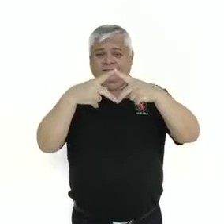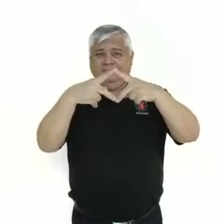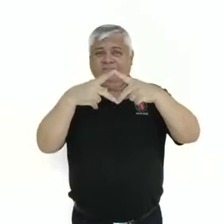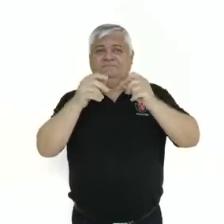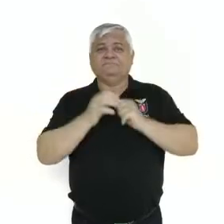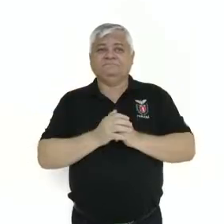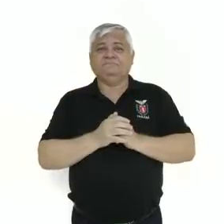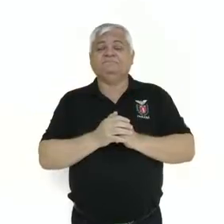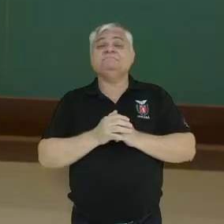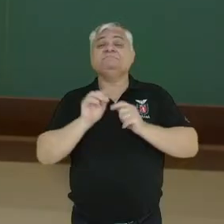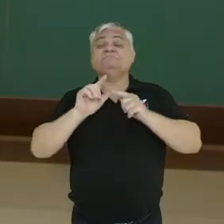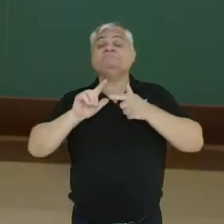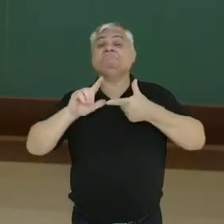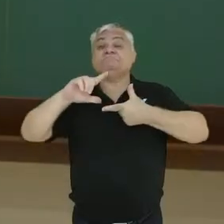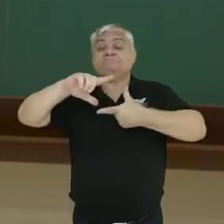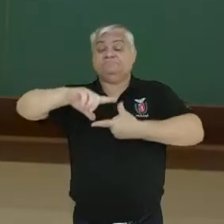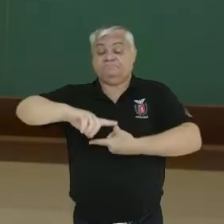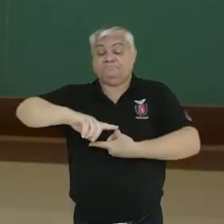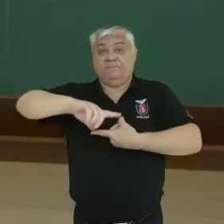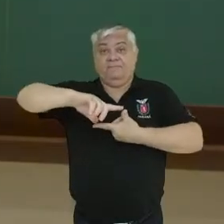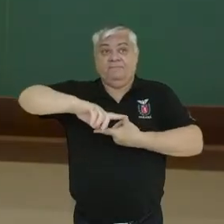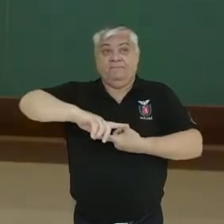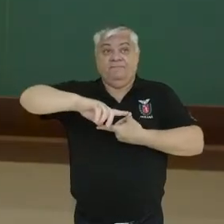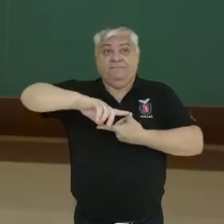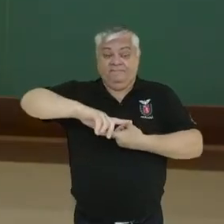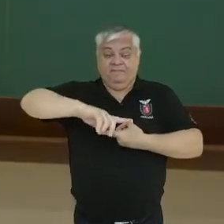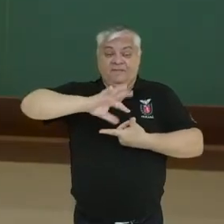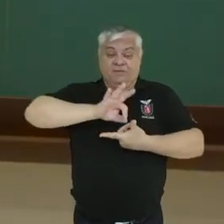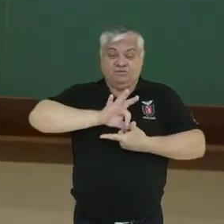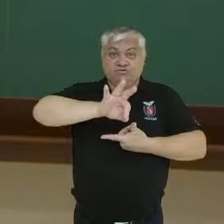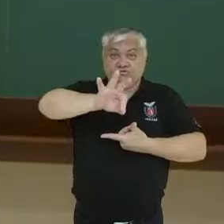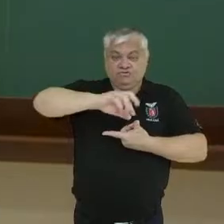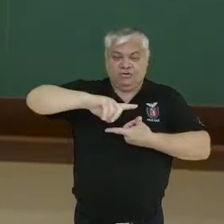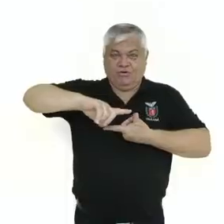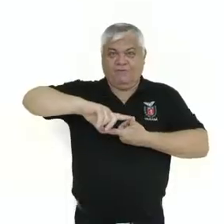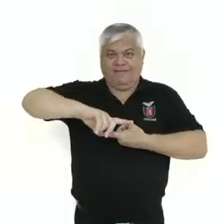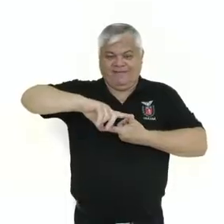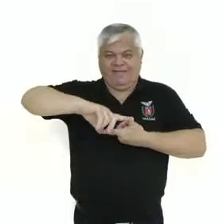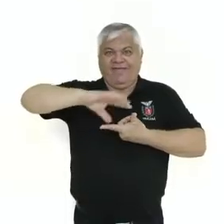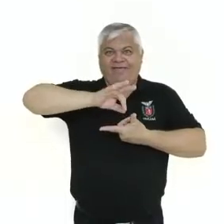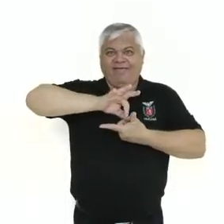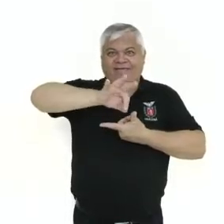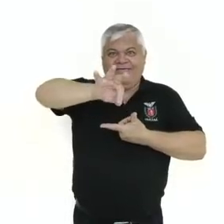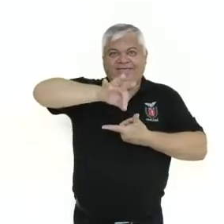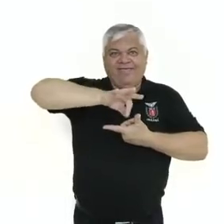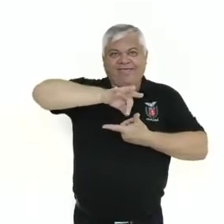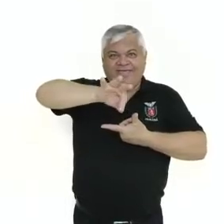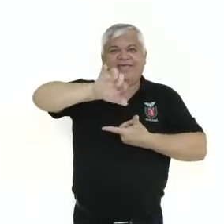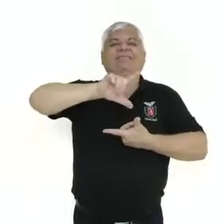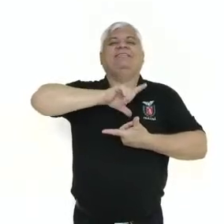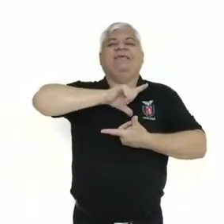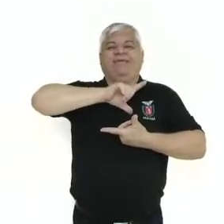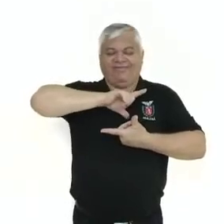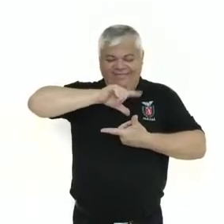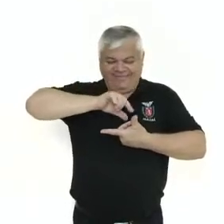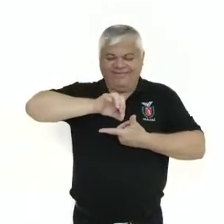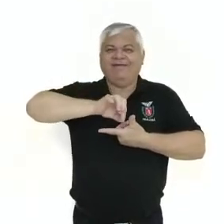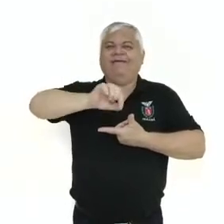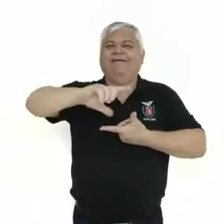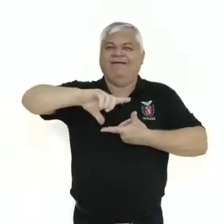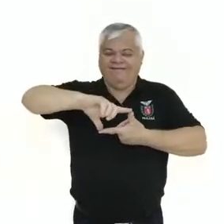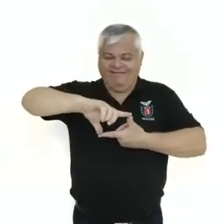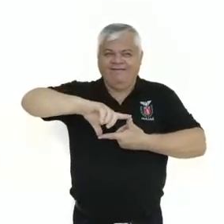No paralelogramo, posso traçar a altura relativa a um vértice. Pronto, apareceu aqui, ó, lado esquerdo, um